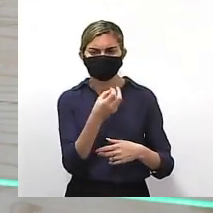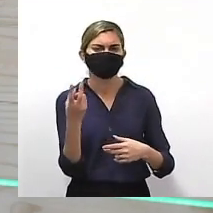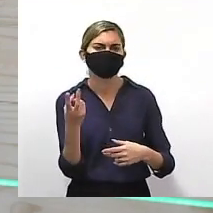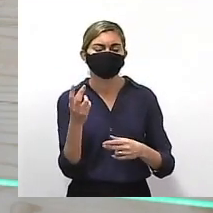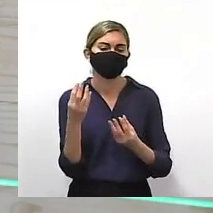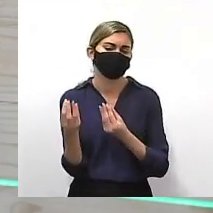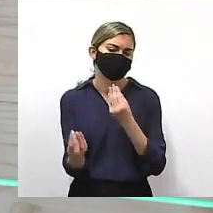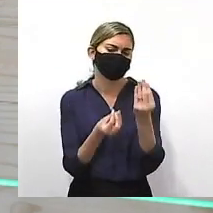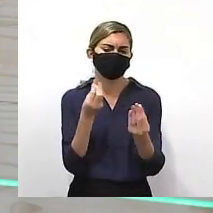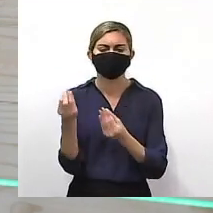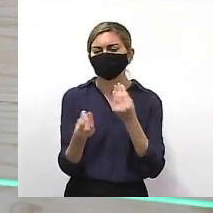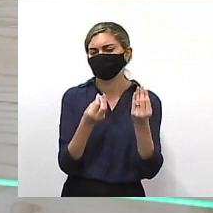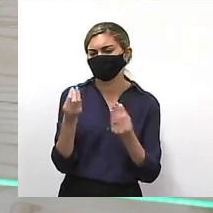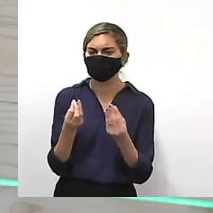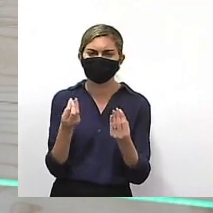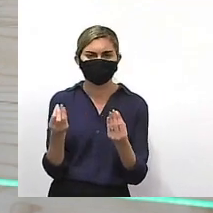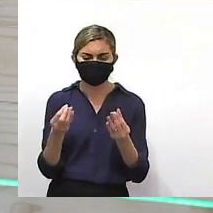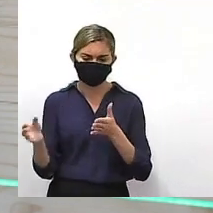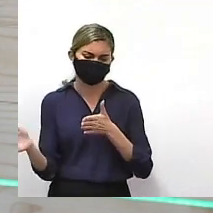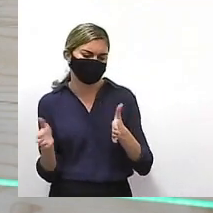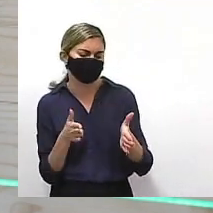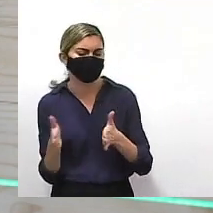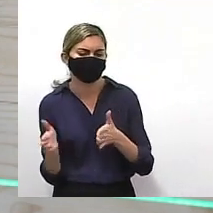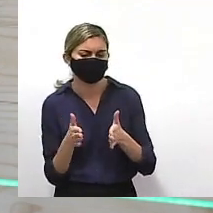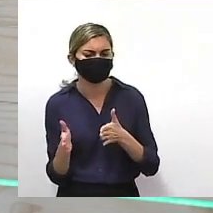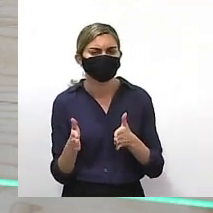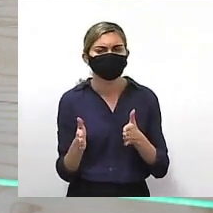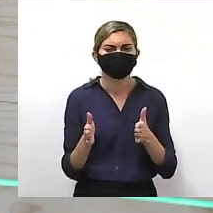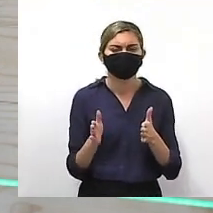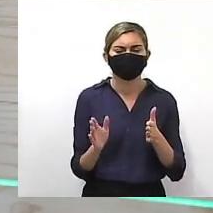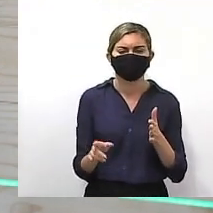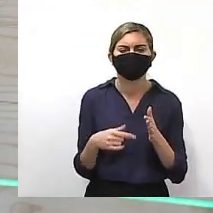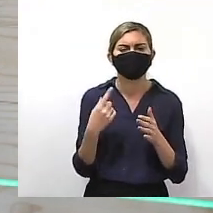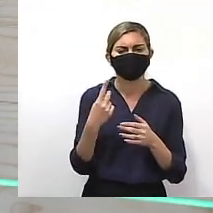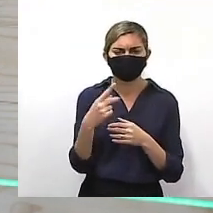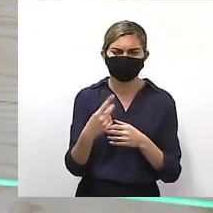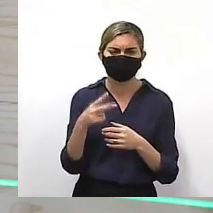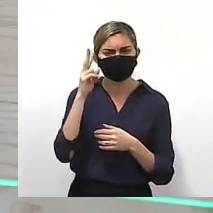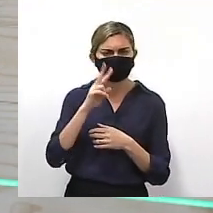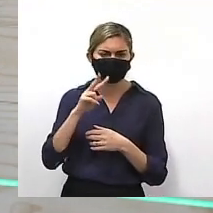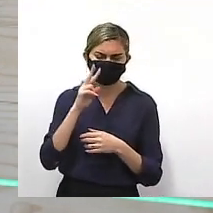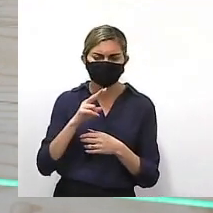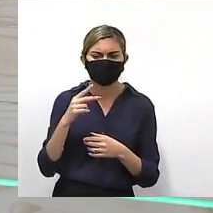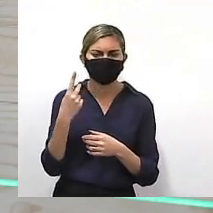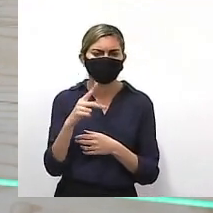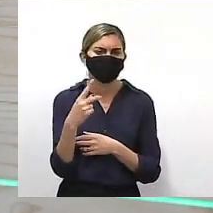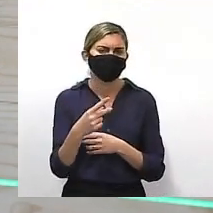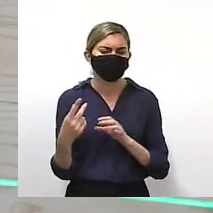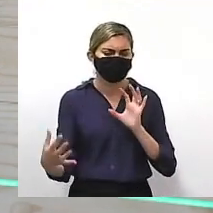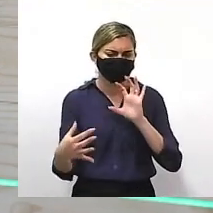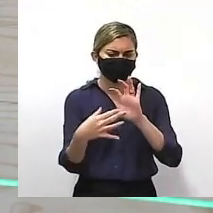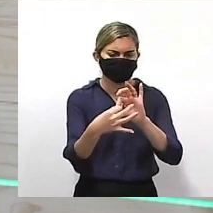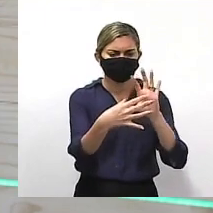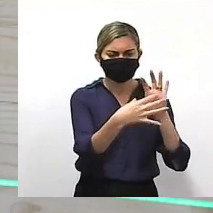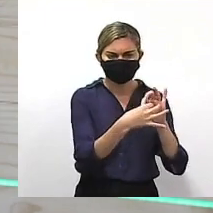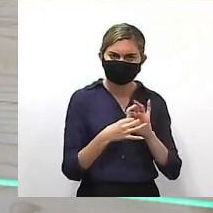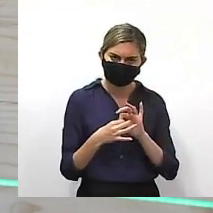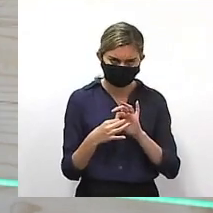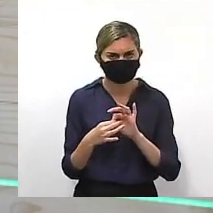que forma, em que momento, em que ponto essas histórias elas se